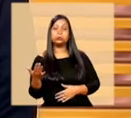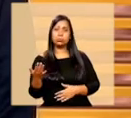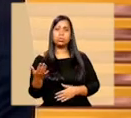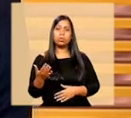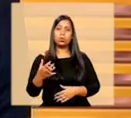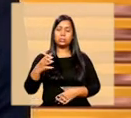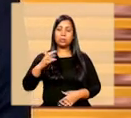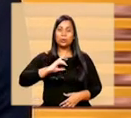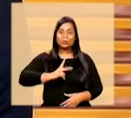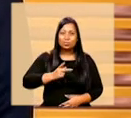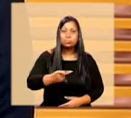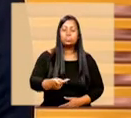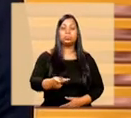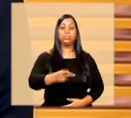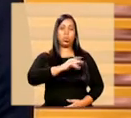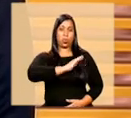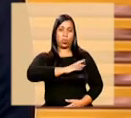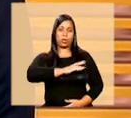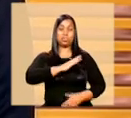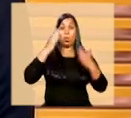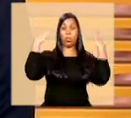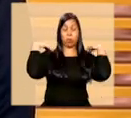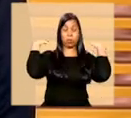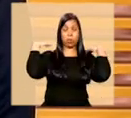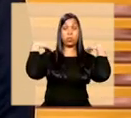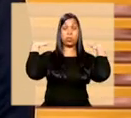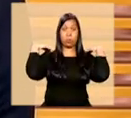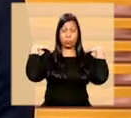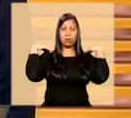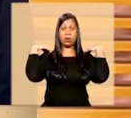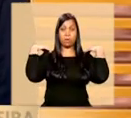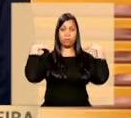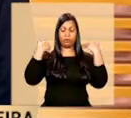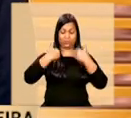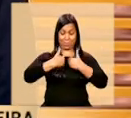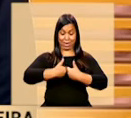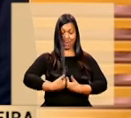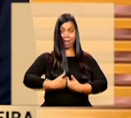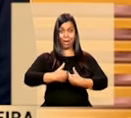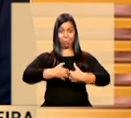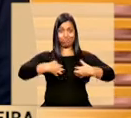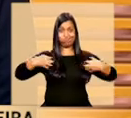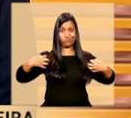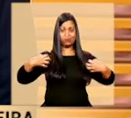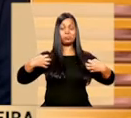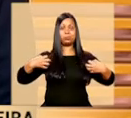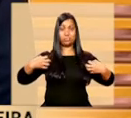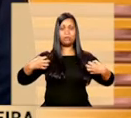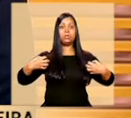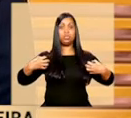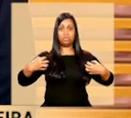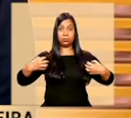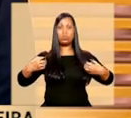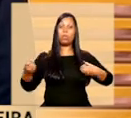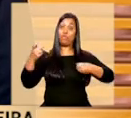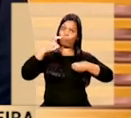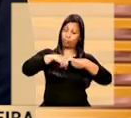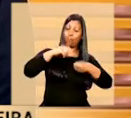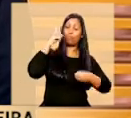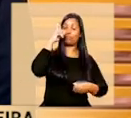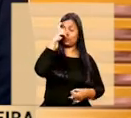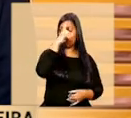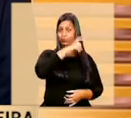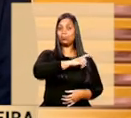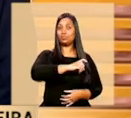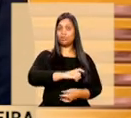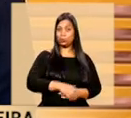mais complicados, por exemplo, de órgão torácico, coração e pulmão, né? É uma grande cirurgia, você abre o tórax do paciente, então a reabilitação é muito mais